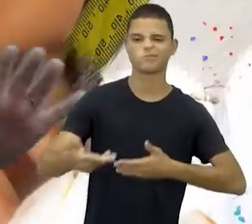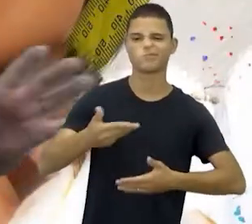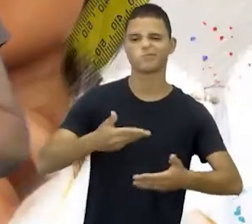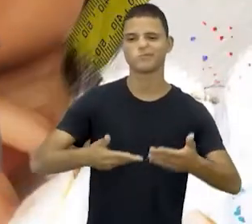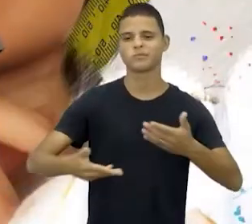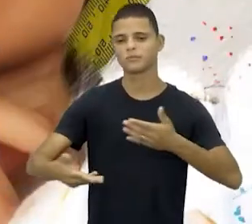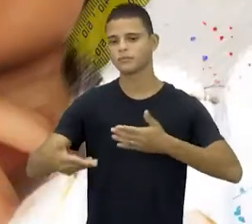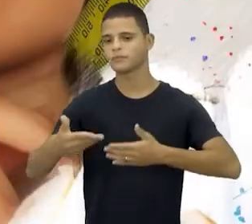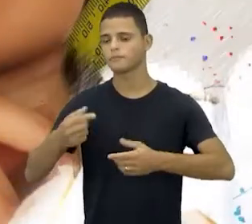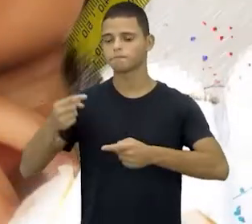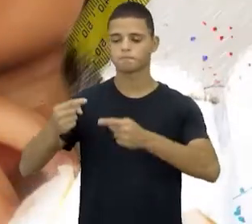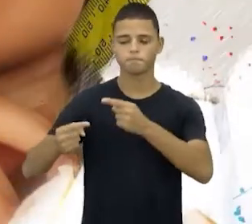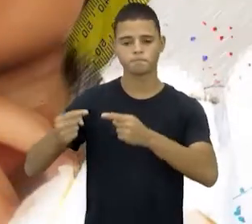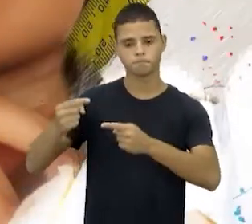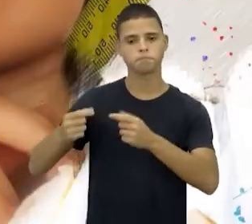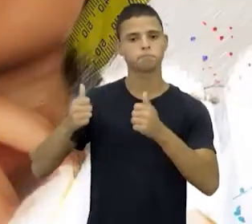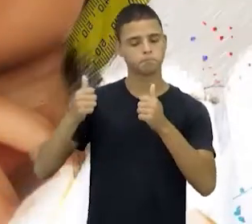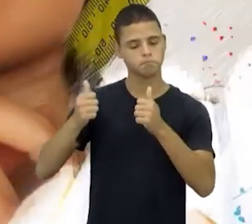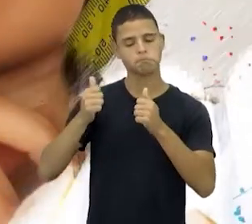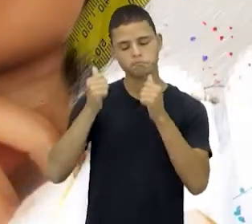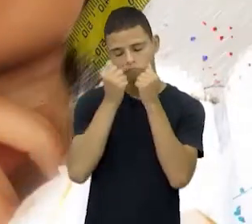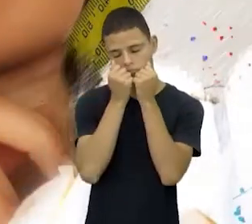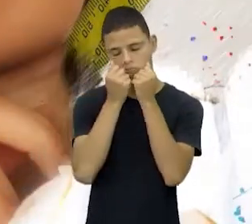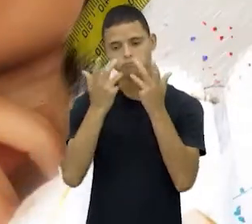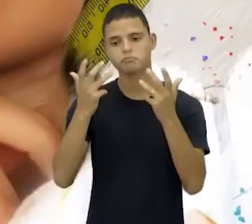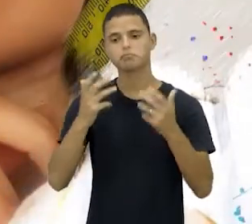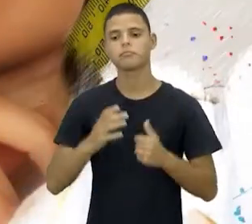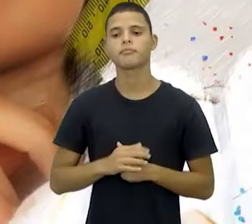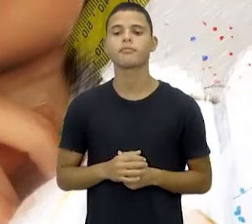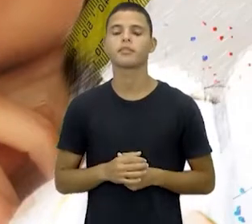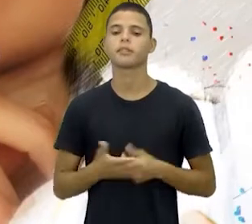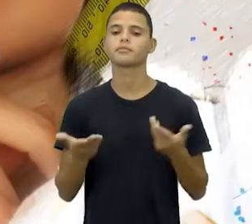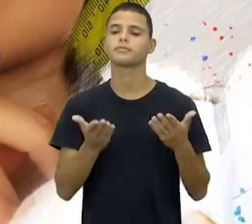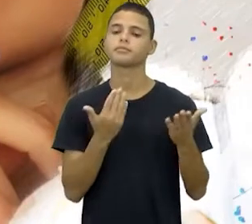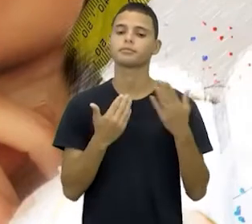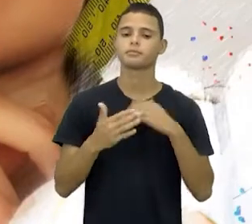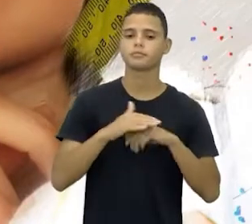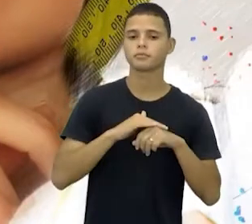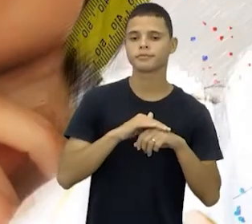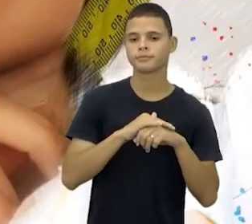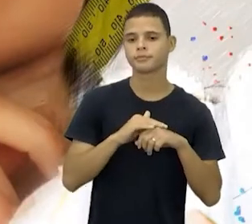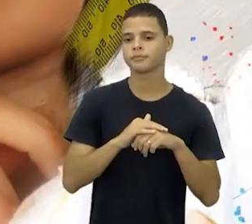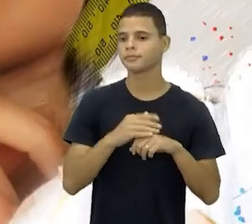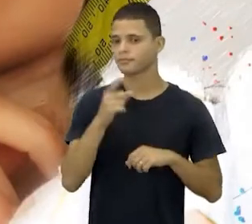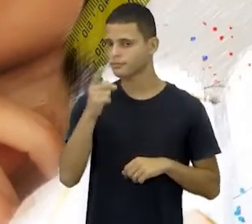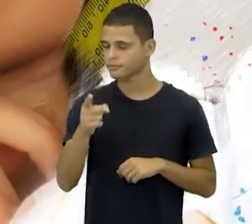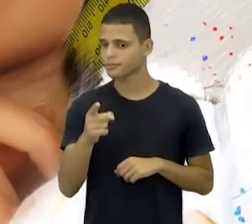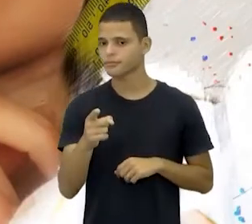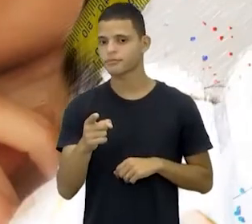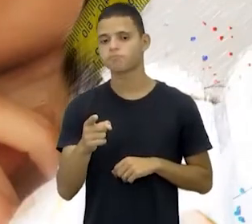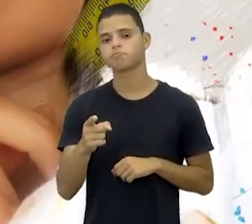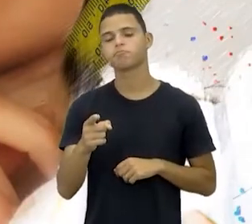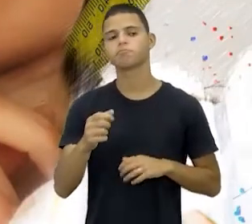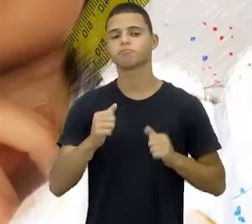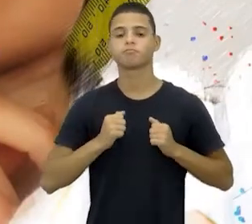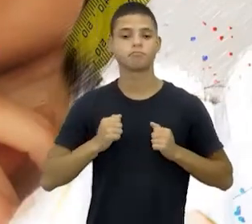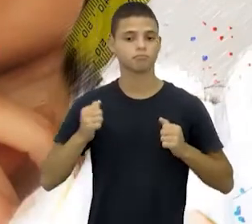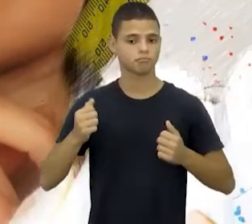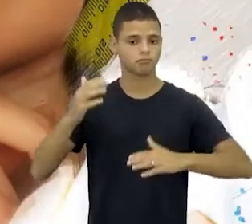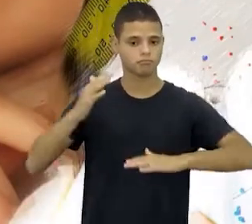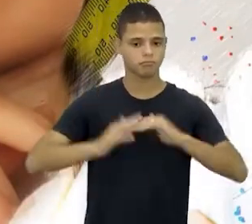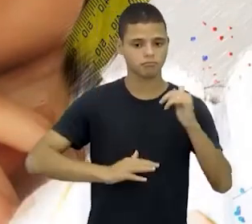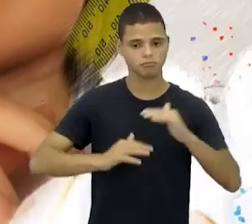Boa, boa, muito bem. Então, é o momento de você, estudante, fazer essa comunicação interpessoal. Você vai colocar em prática